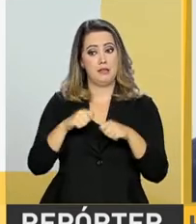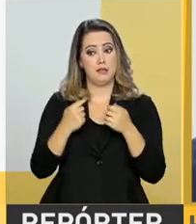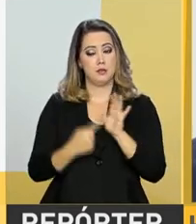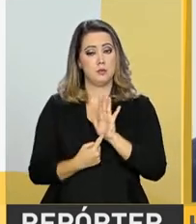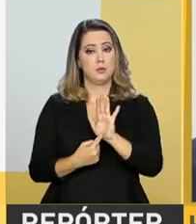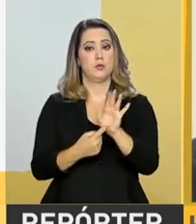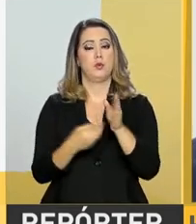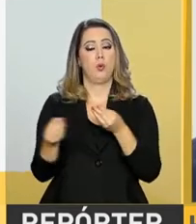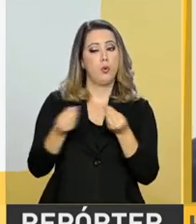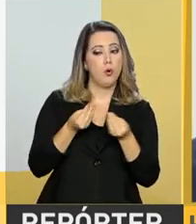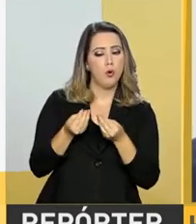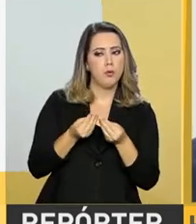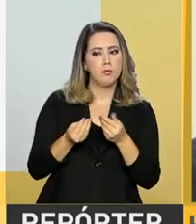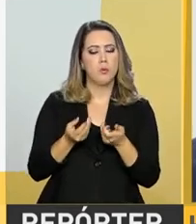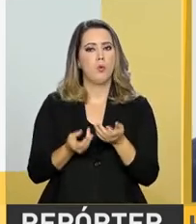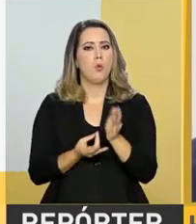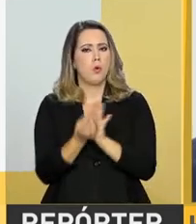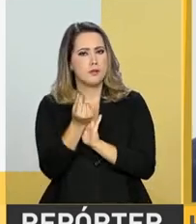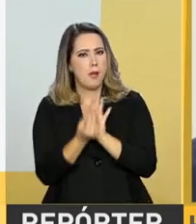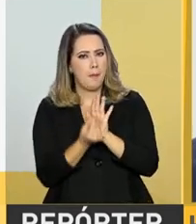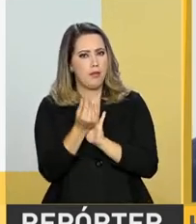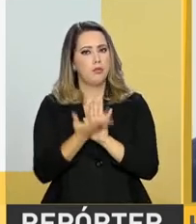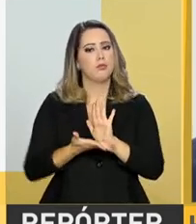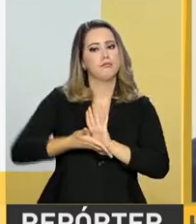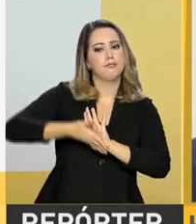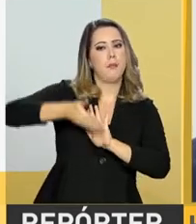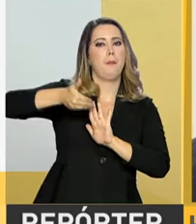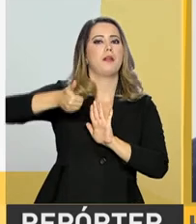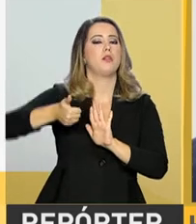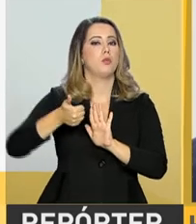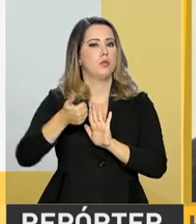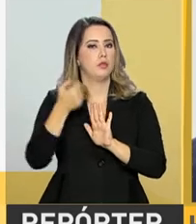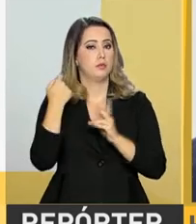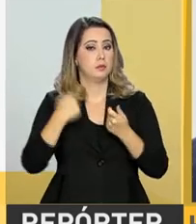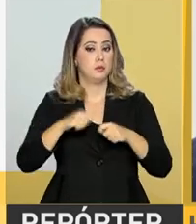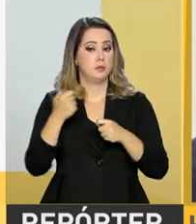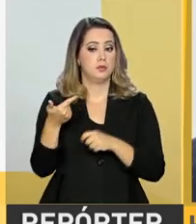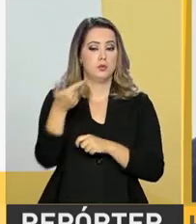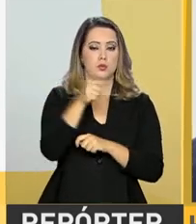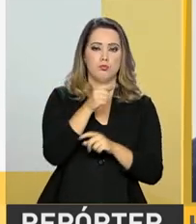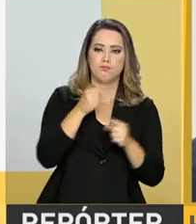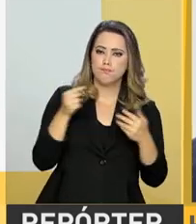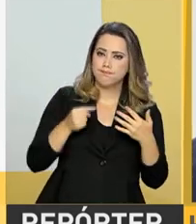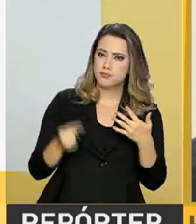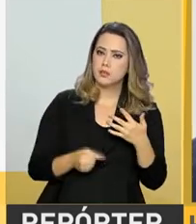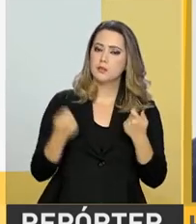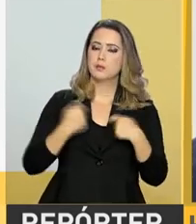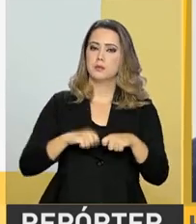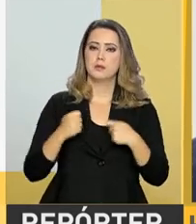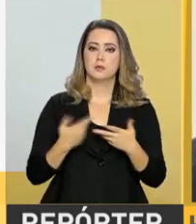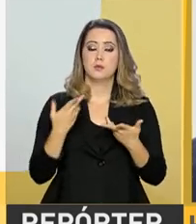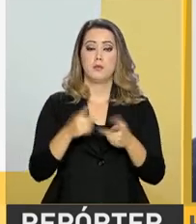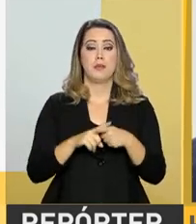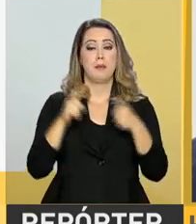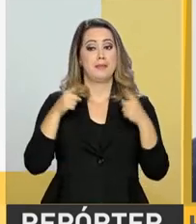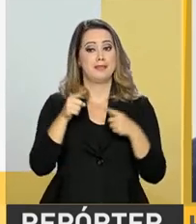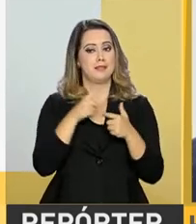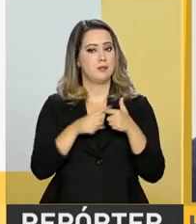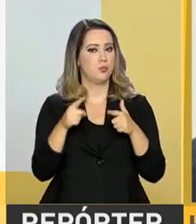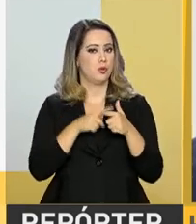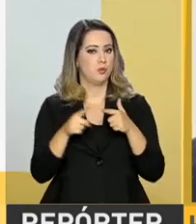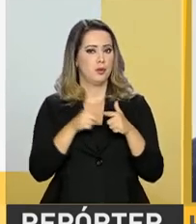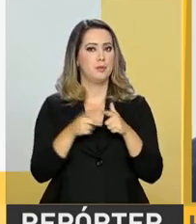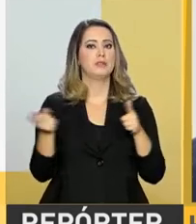vão melhorar um pouco, dependendo exatamente de outras medidas todas que nós estamos tomando, mas que esta questão do déficit